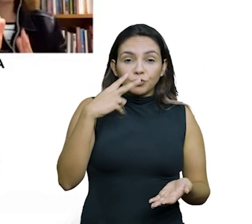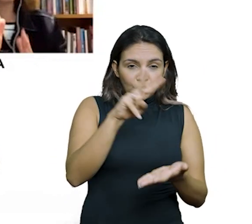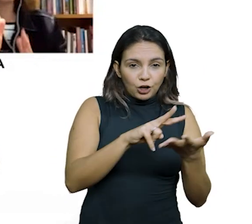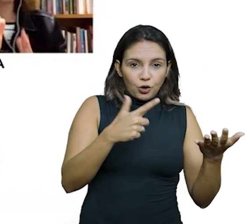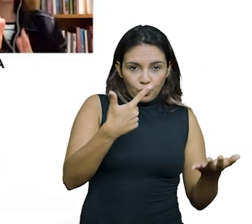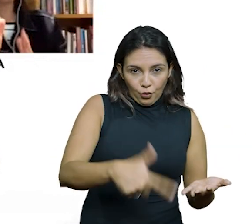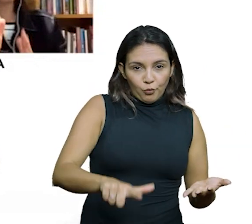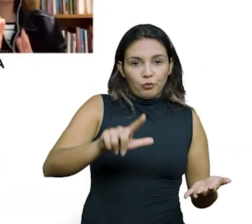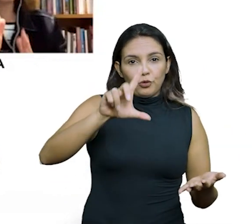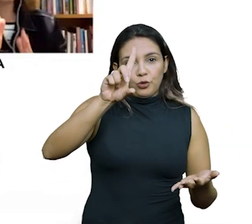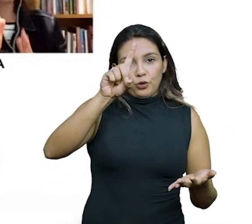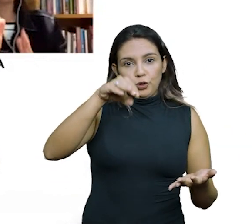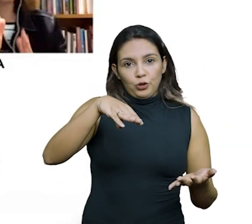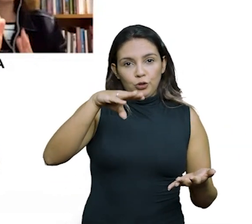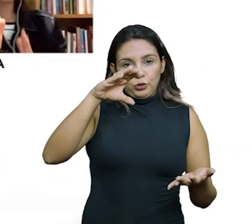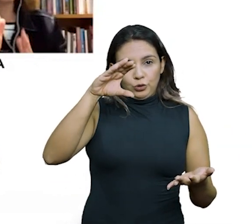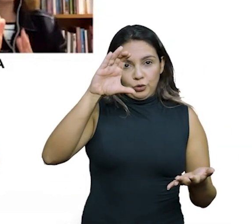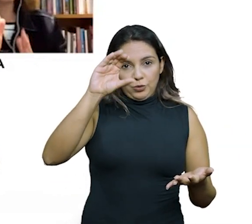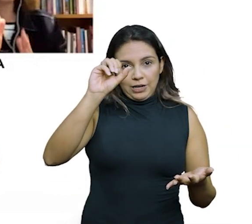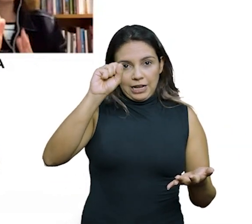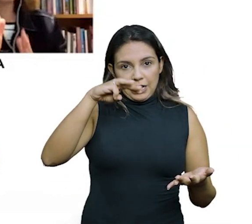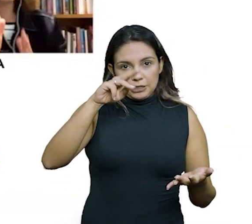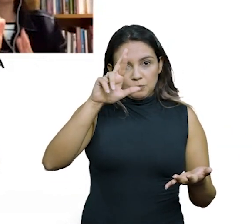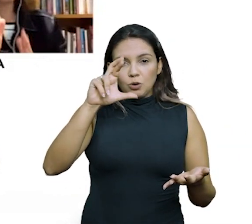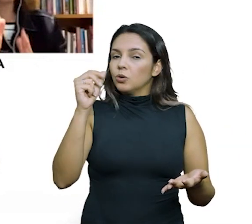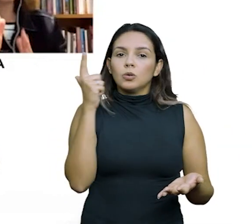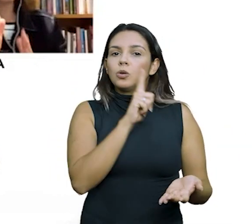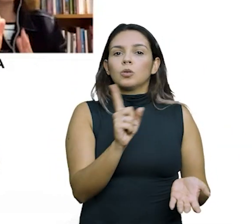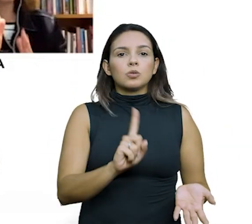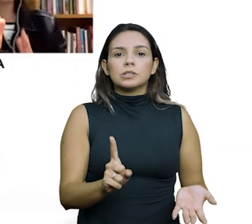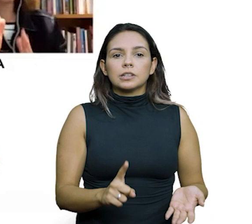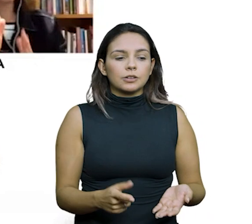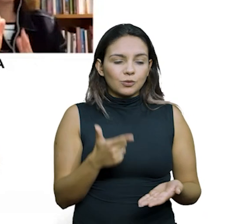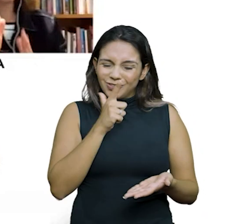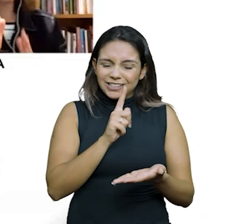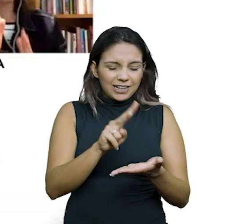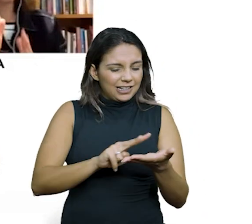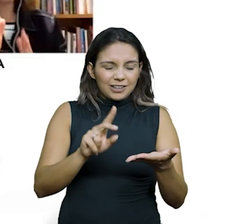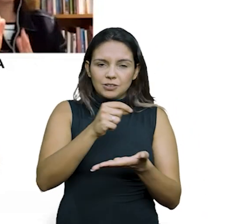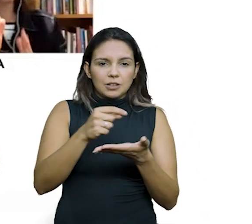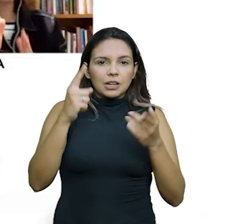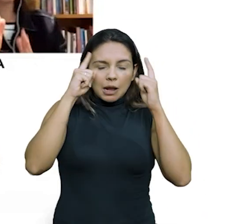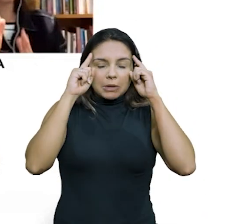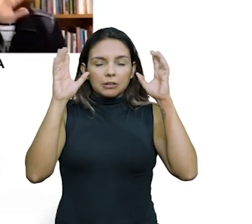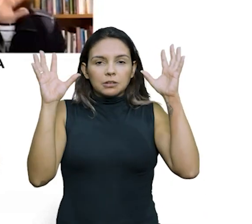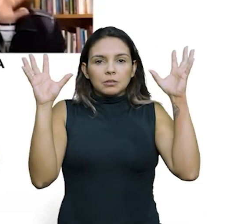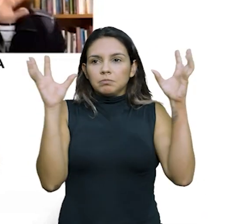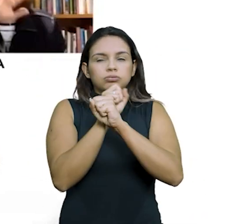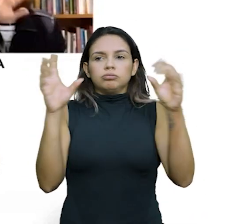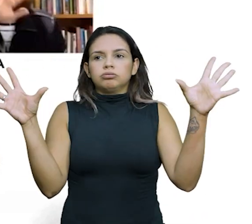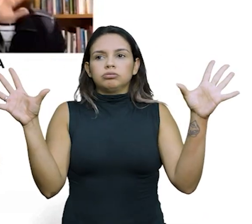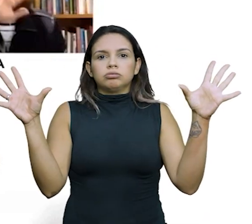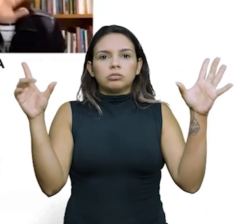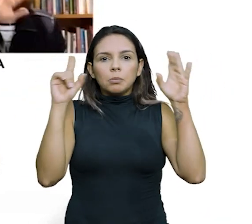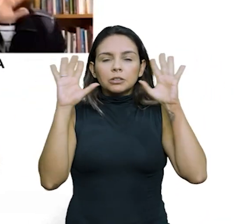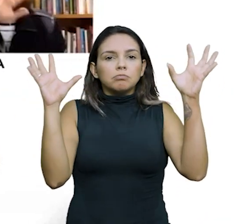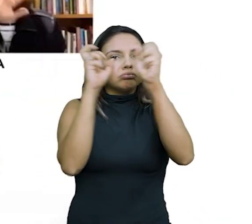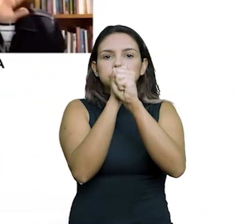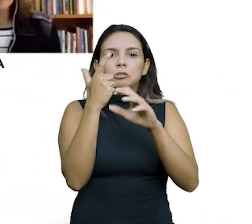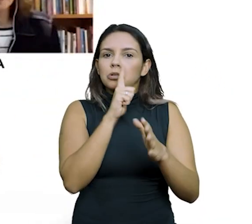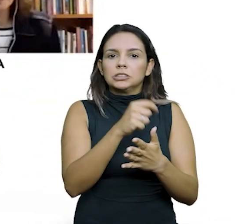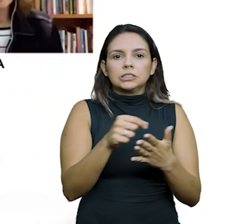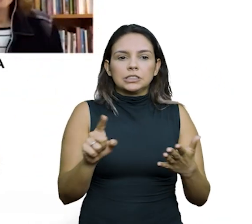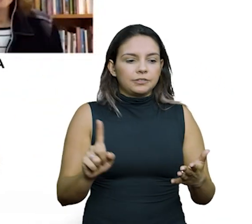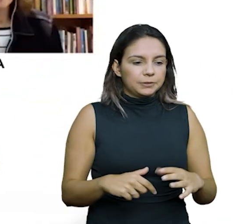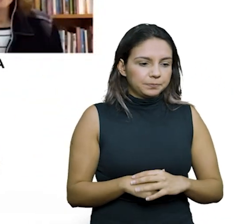Casmurro, apanhei, de Machado de Assis. Não estou conseguindo ler nem escrever, deu pane mesmo. E sua